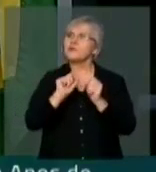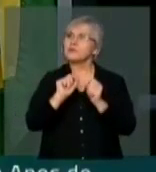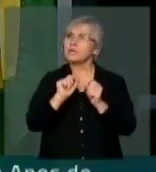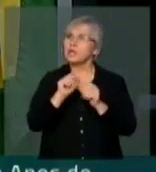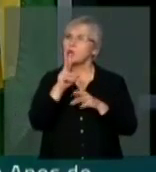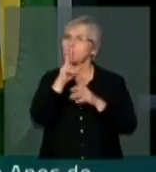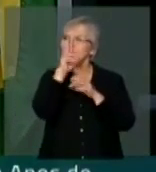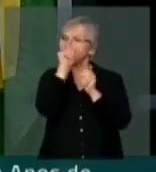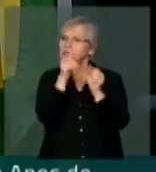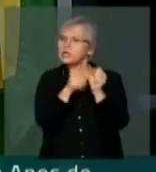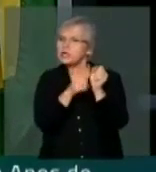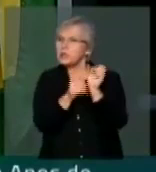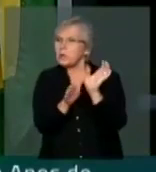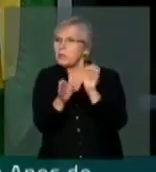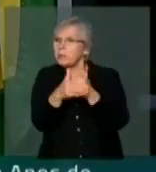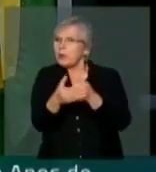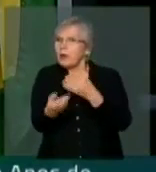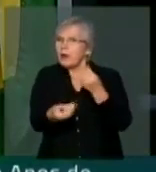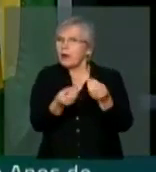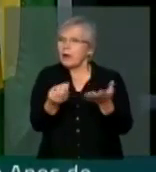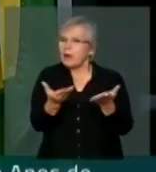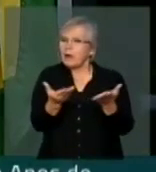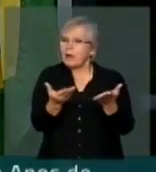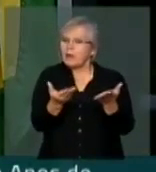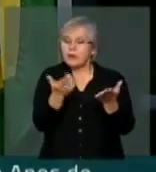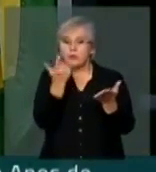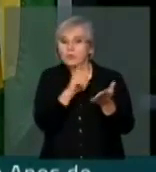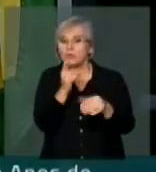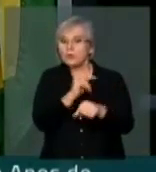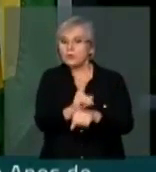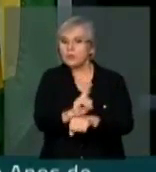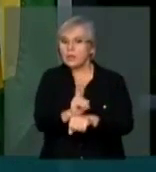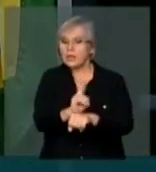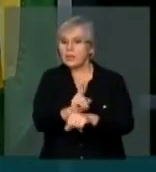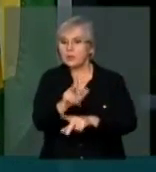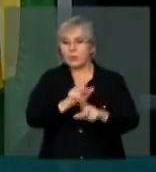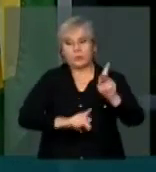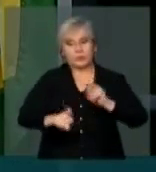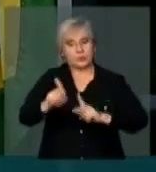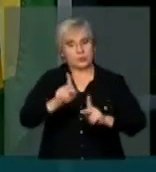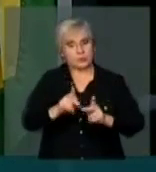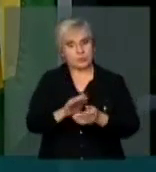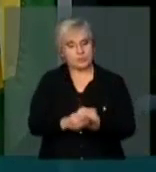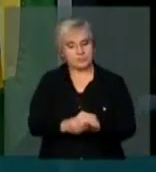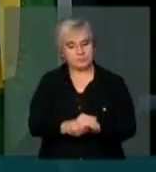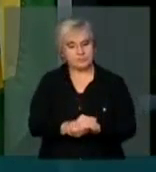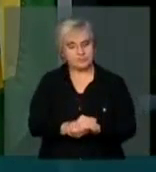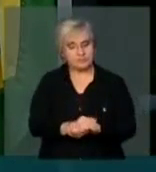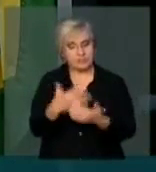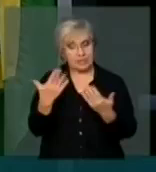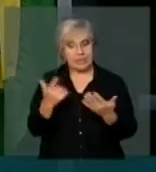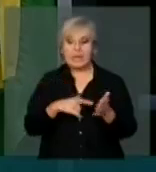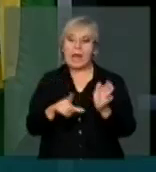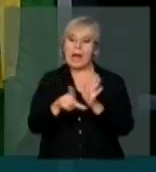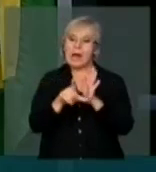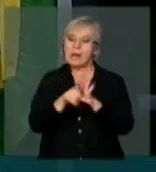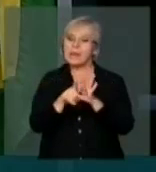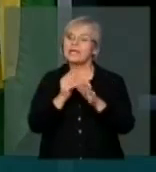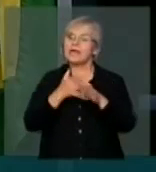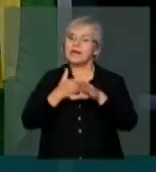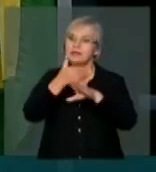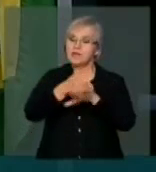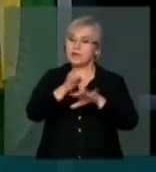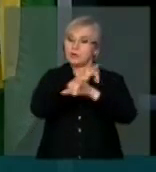invisível e, assim, insuscetível de controle popular. Graças à promulgação da Lei de Acesso à